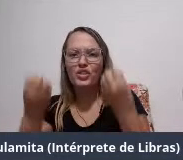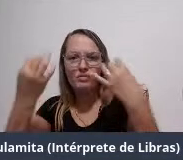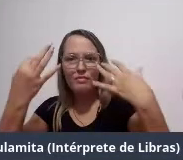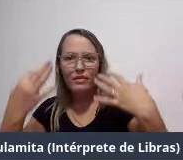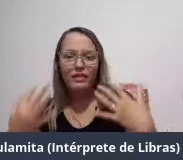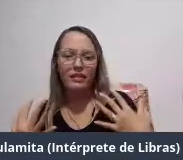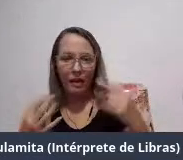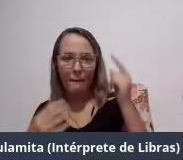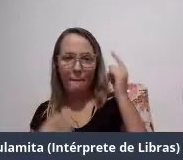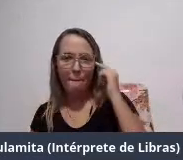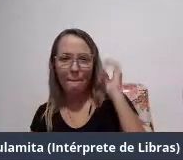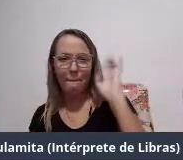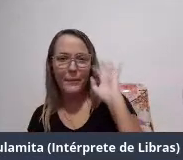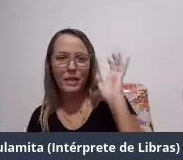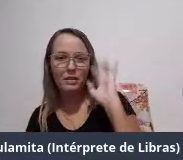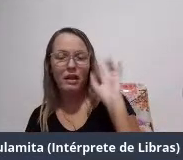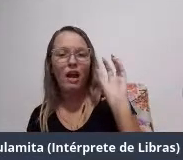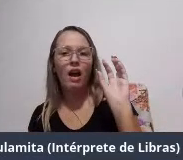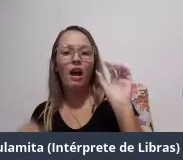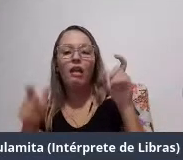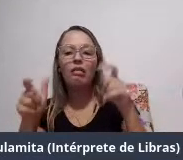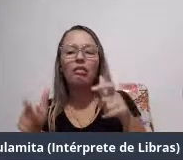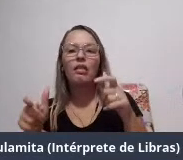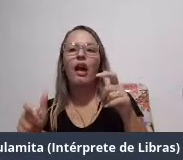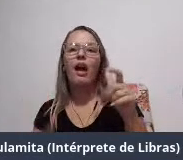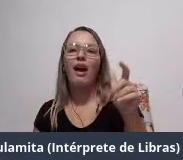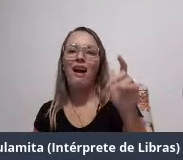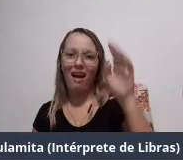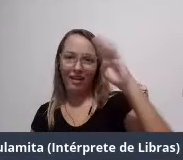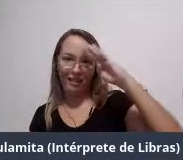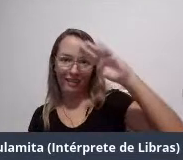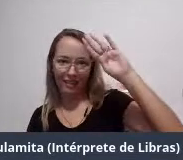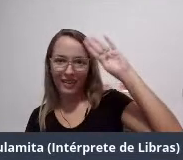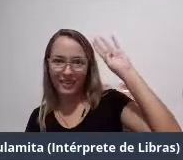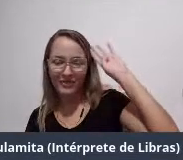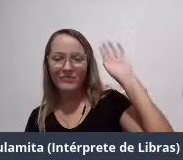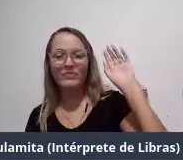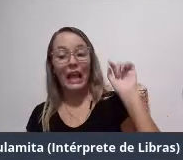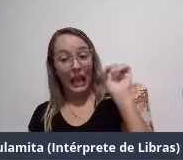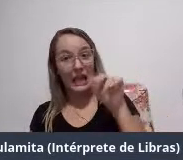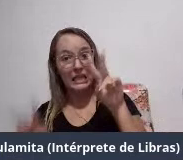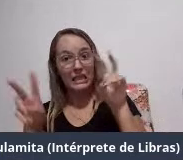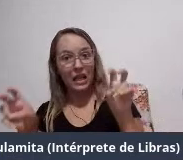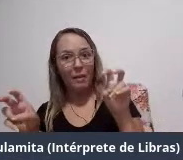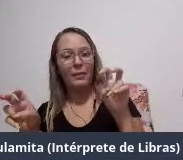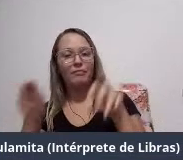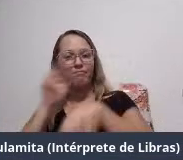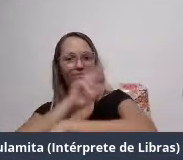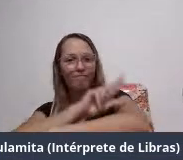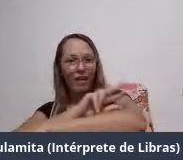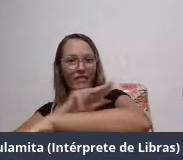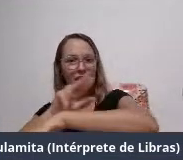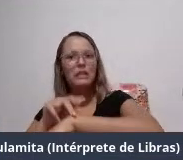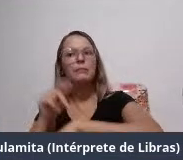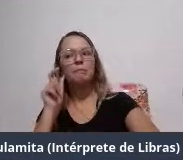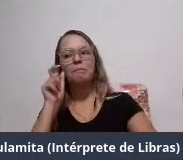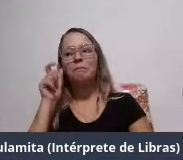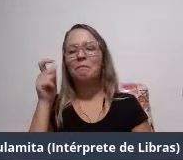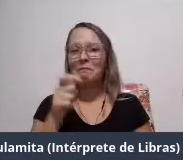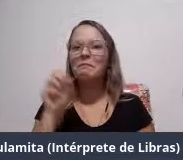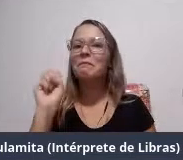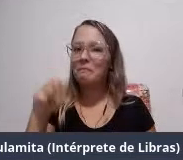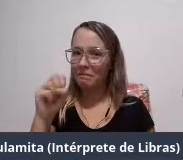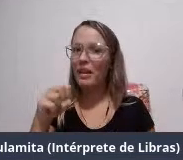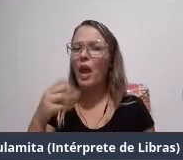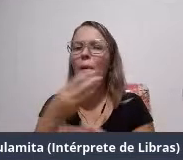no já desde a graduação, a temática das relações raciais me interessava. Era uma temática que, apesar de todas as críticas que